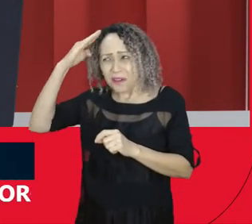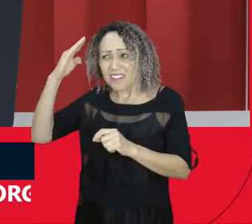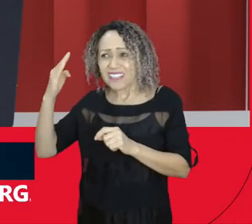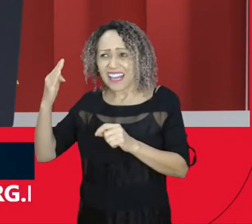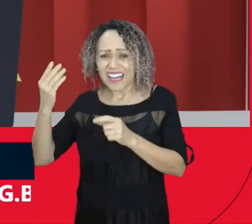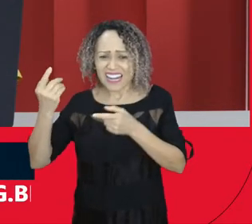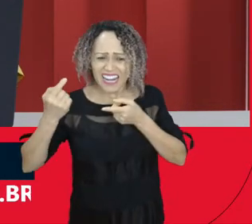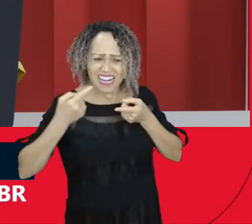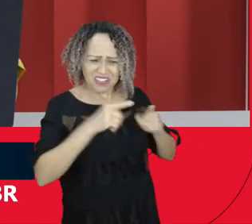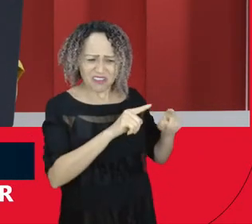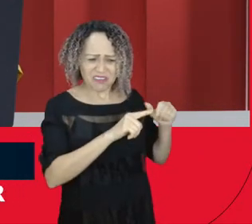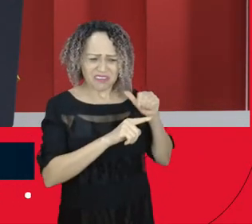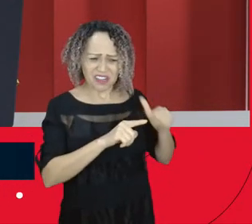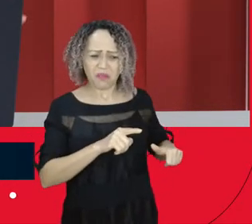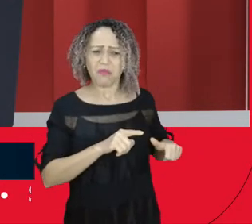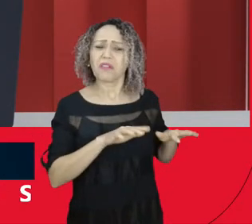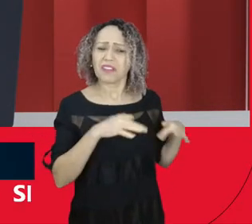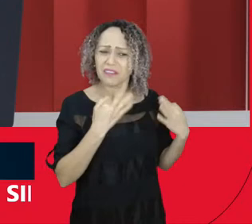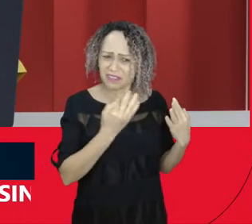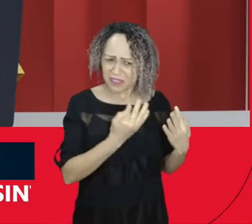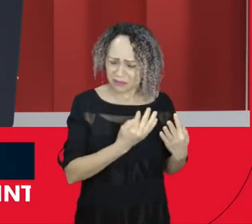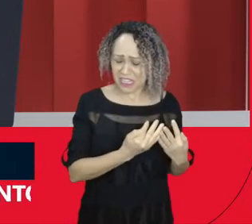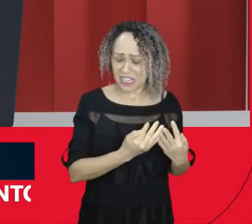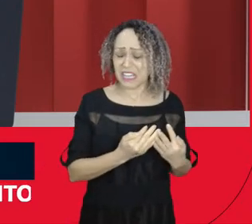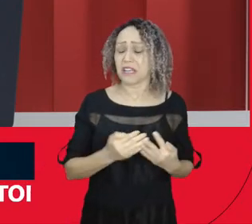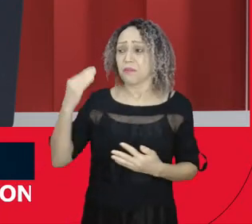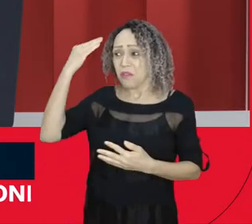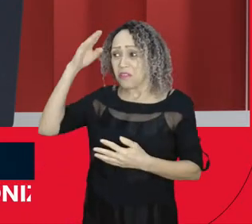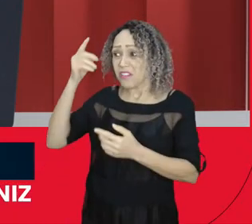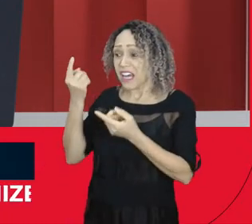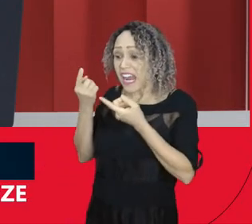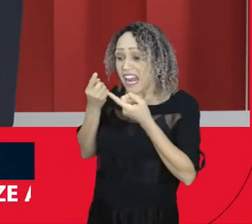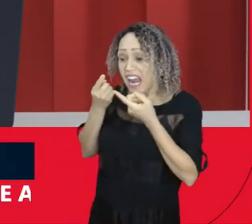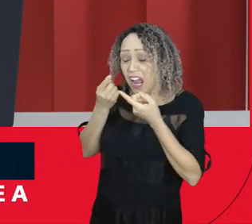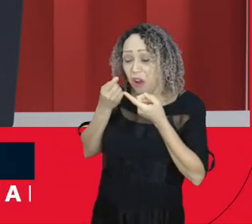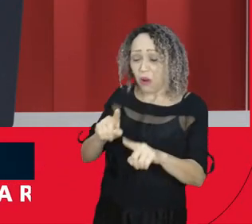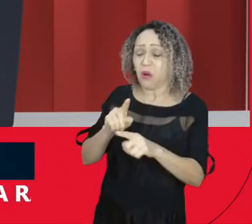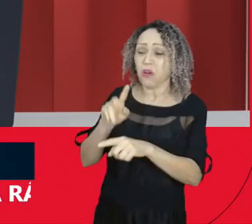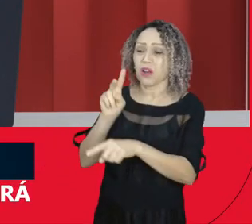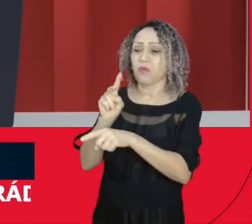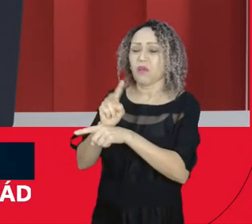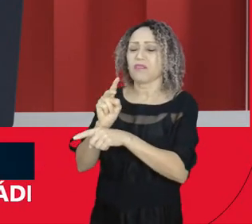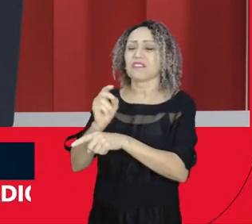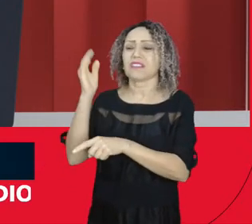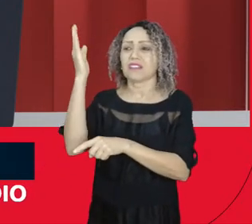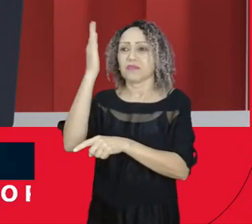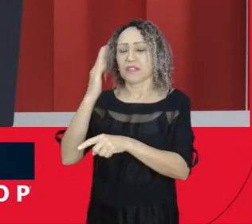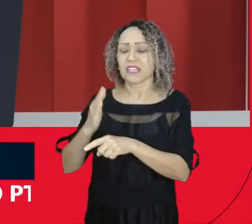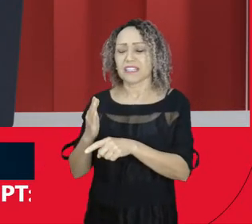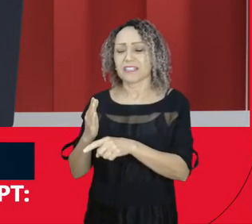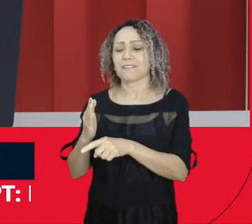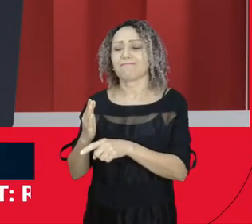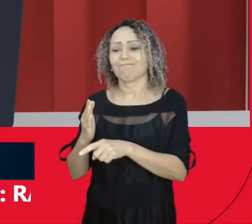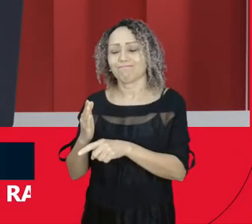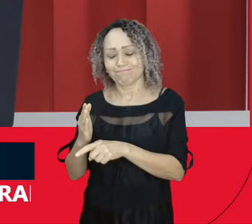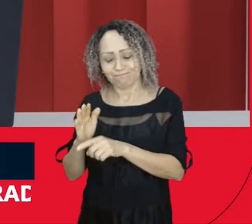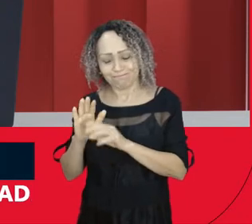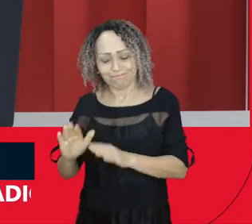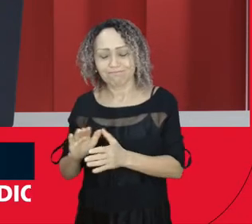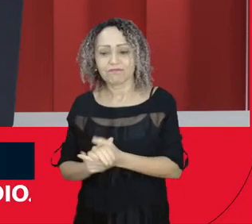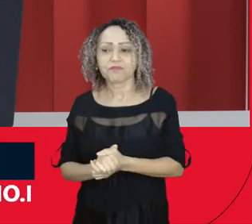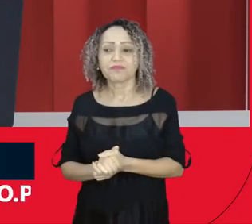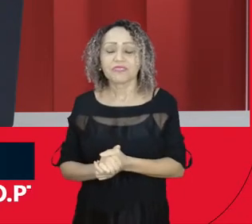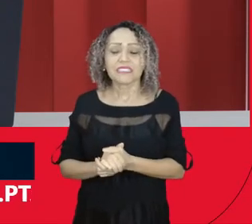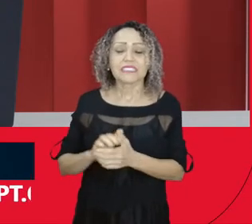aqueles R$ 200. Enfim, foi uma luta hercúlea para conseguir esse pagamento. Mais uma prova disso, né, Tereza? Essa questão da troca